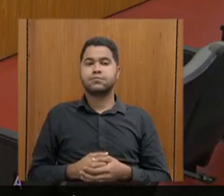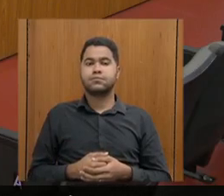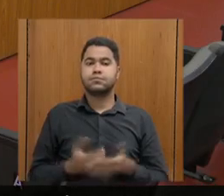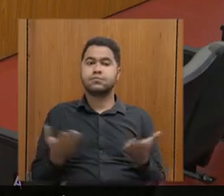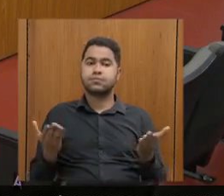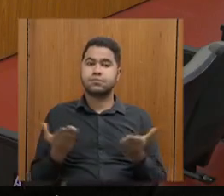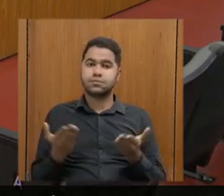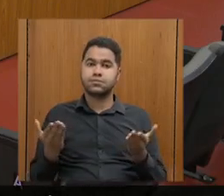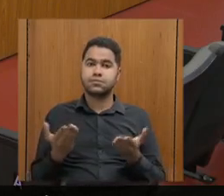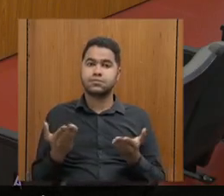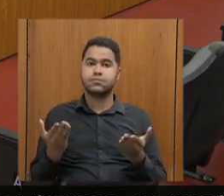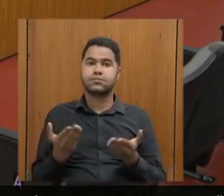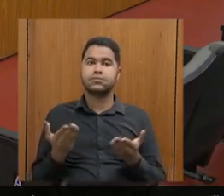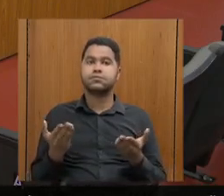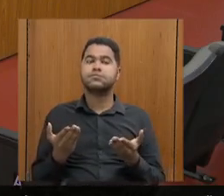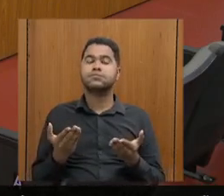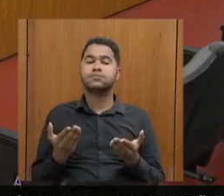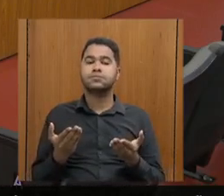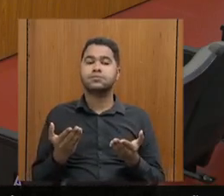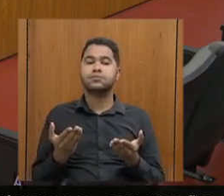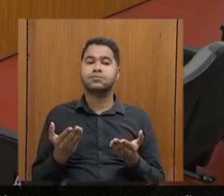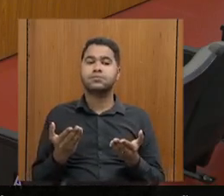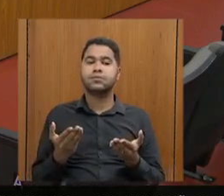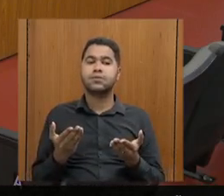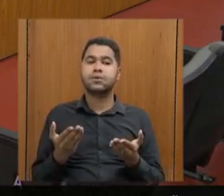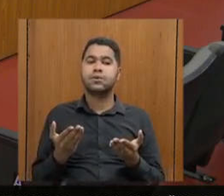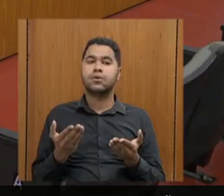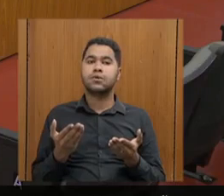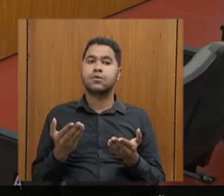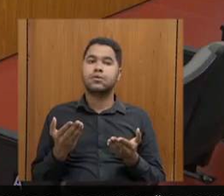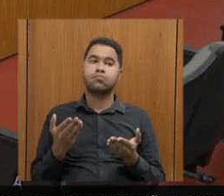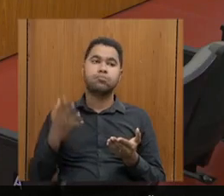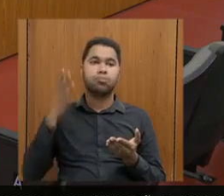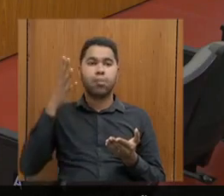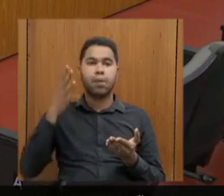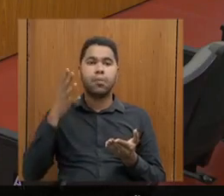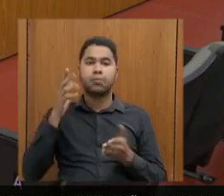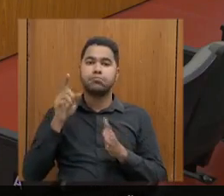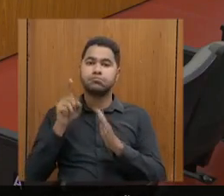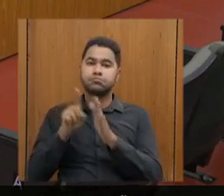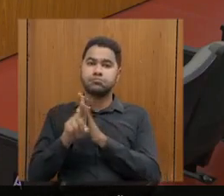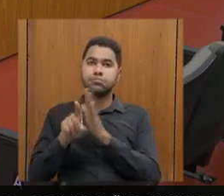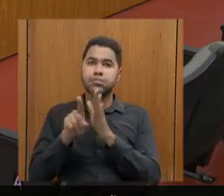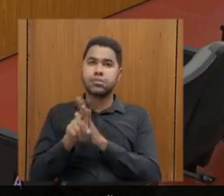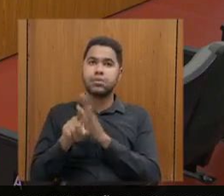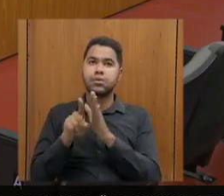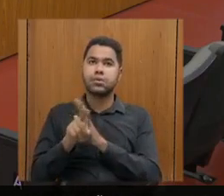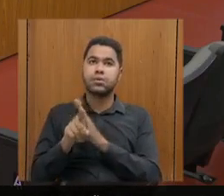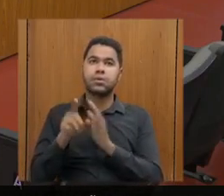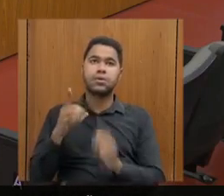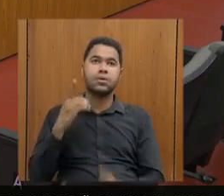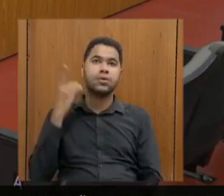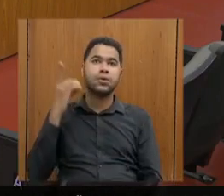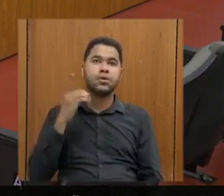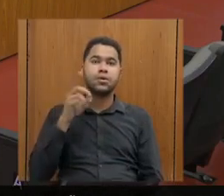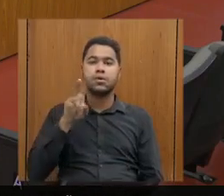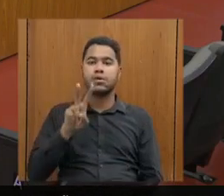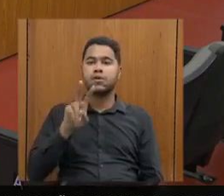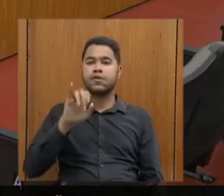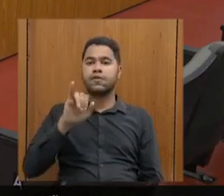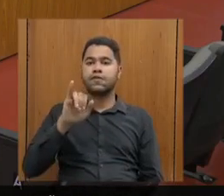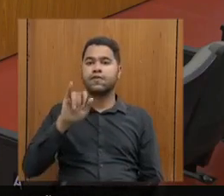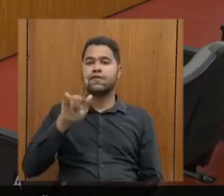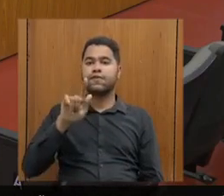nesse momento para que faça suas perguntas ao Deputado Virgílio